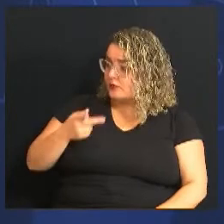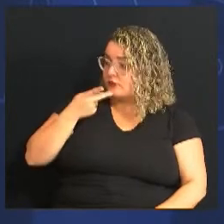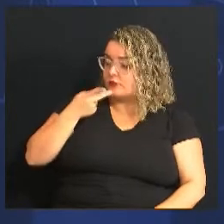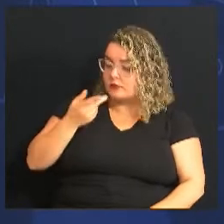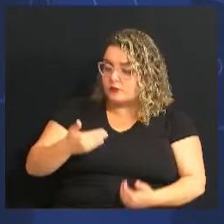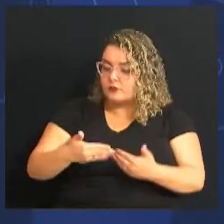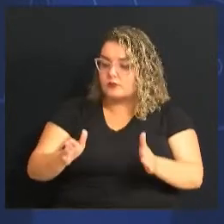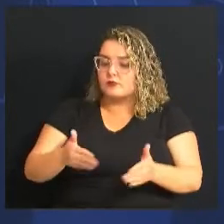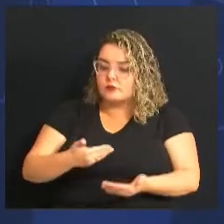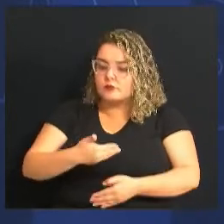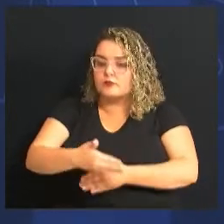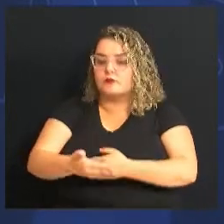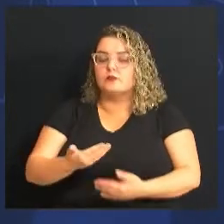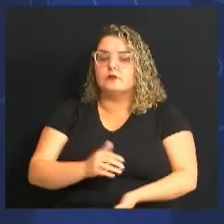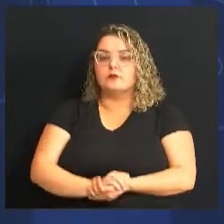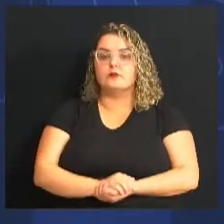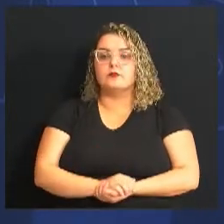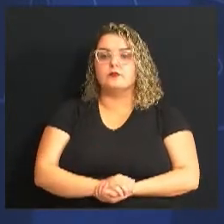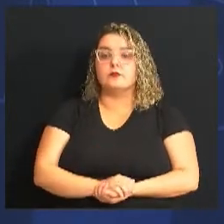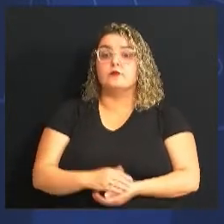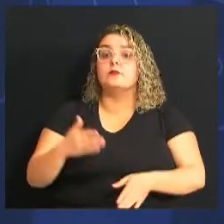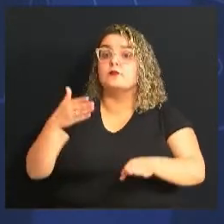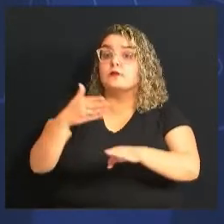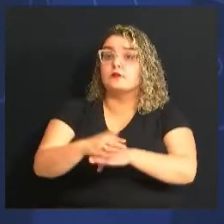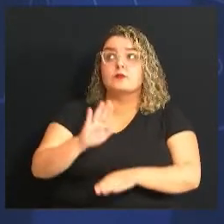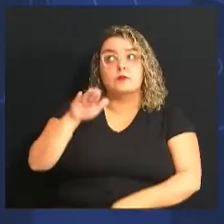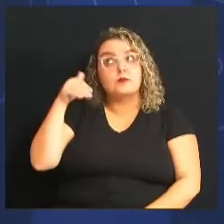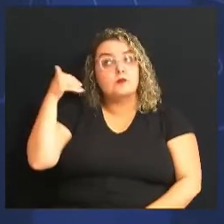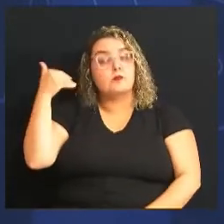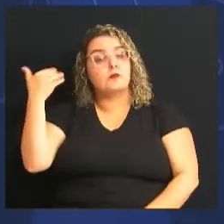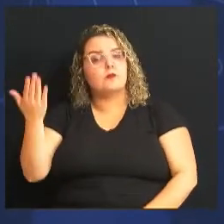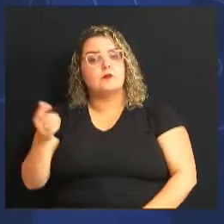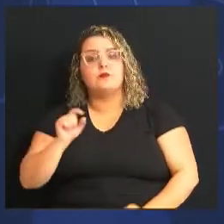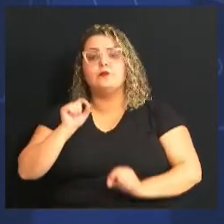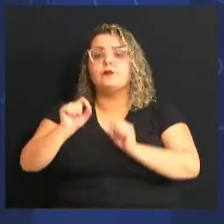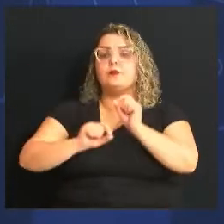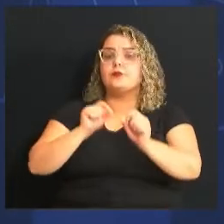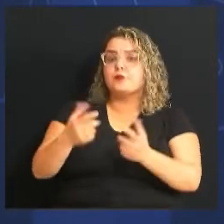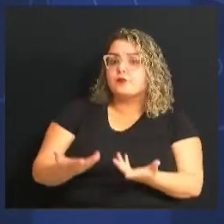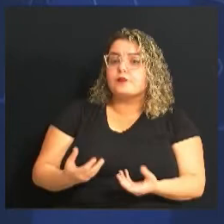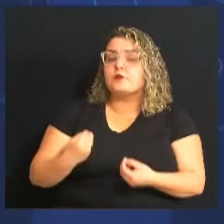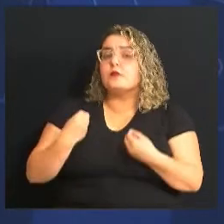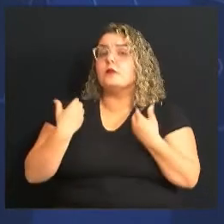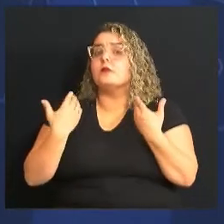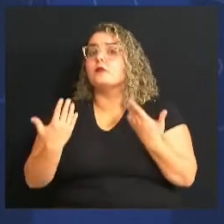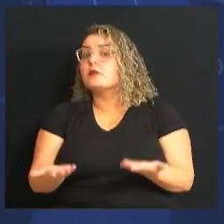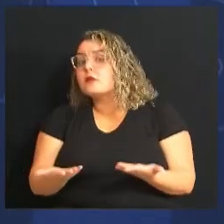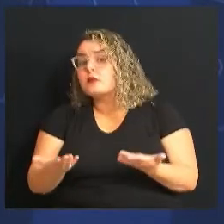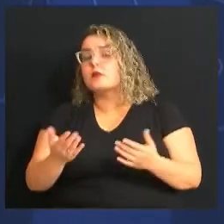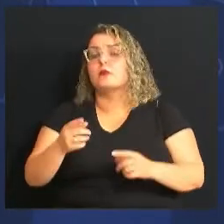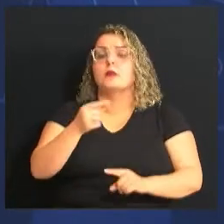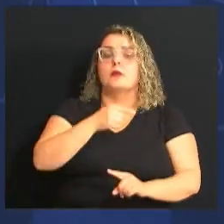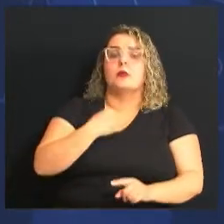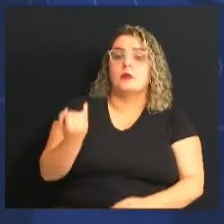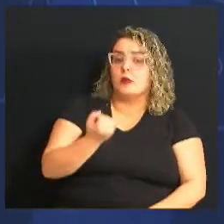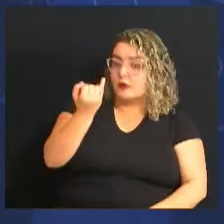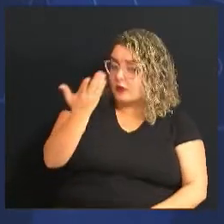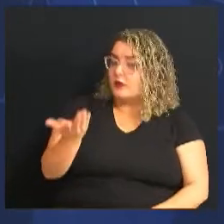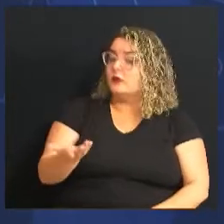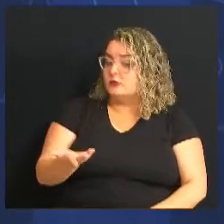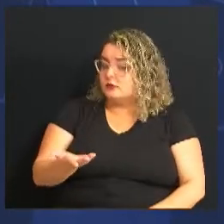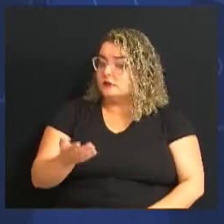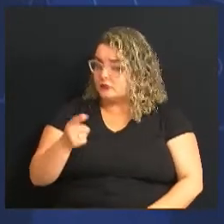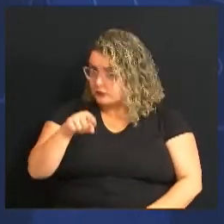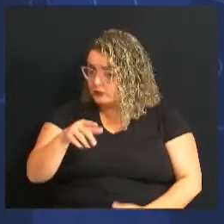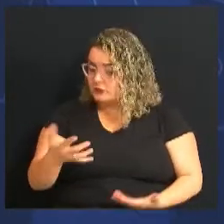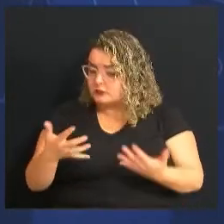sobre participações internacionais. Quem são, qual que é a importância desta integração